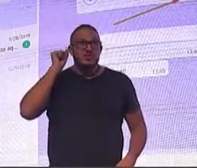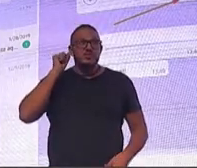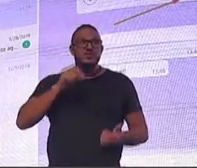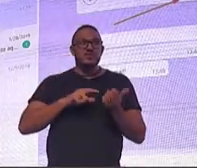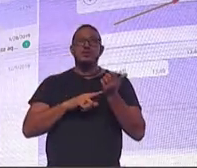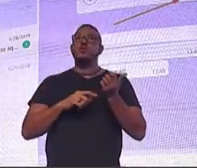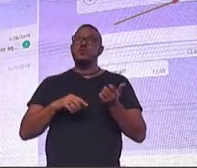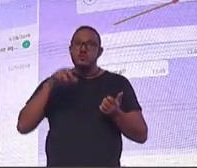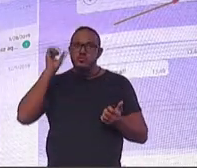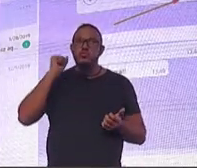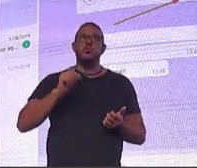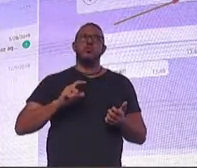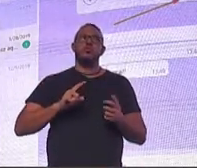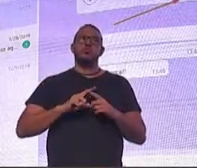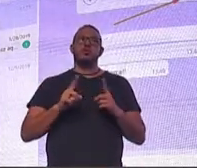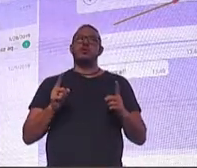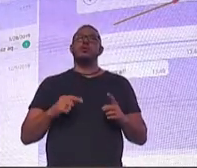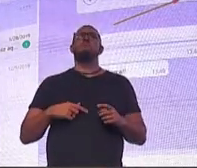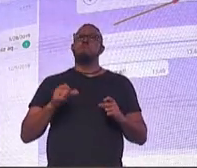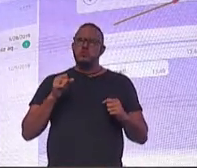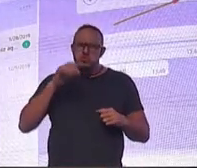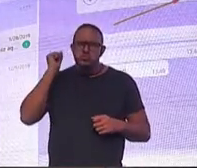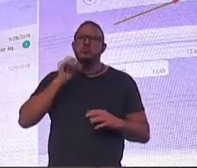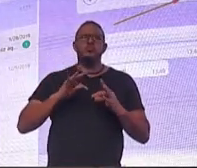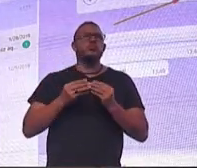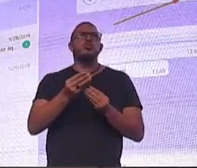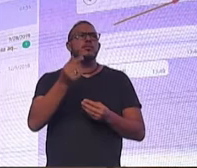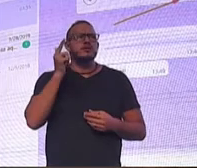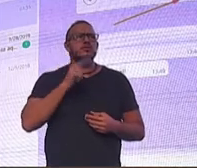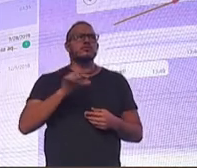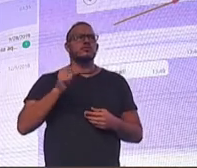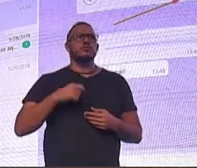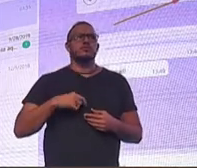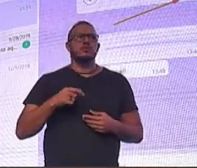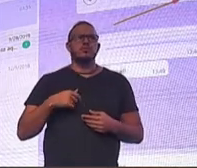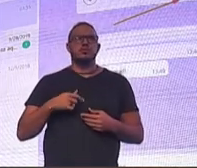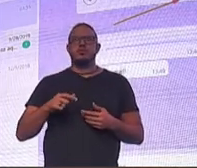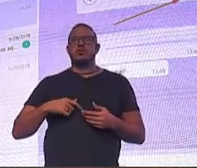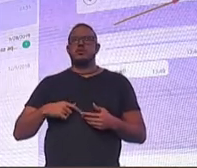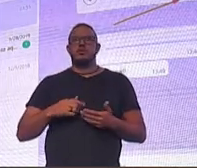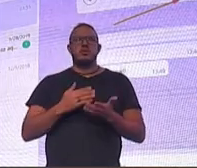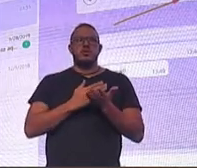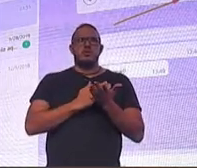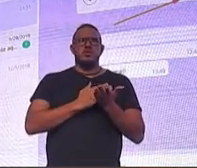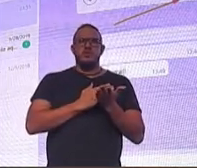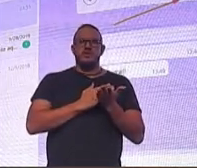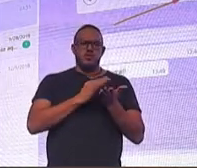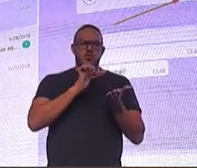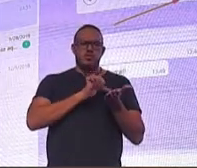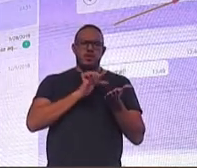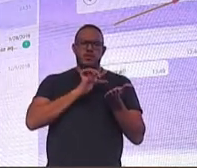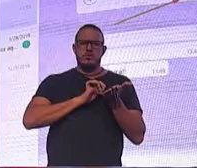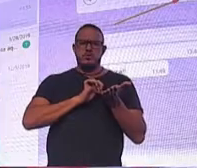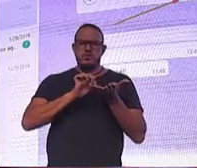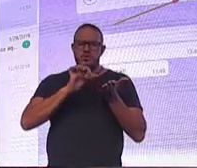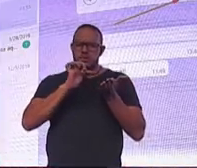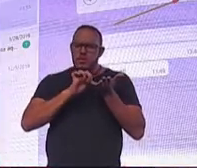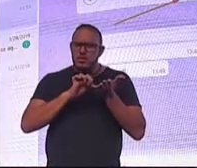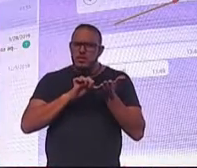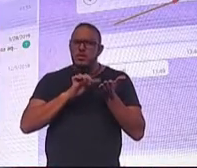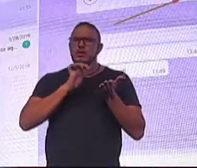fala: escuto o áudio todo. Pode ter 10 minutos e escuto o áudio todo. Como é que você escuta? Ela: escuto início, meio e fim. Vou no começo, pulo para o meio, pulo para o fim, termino o